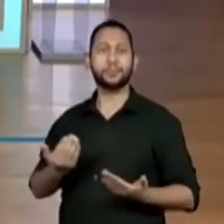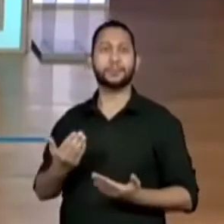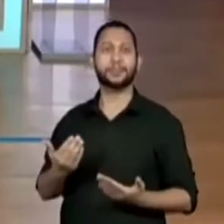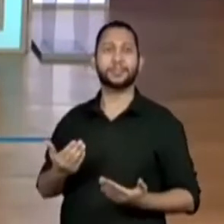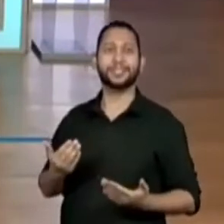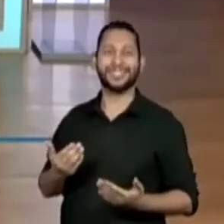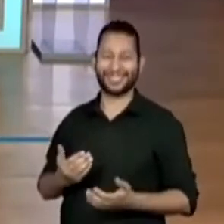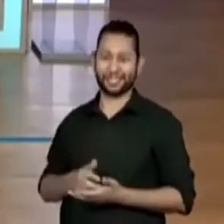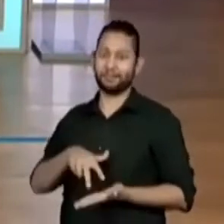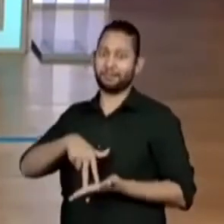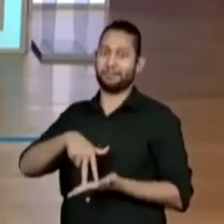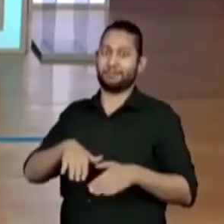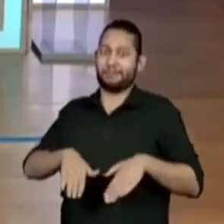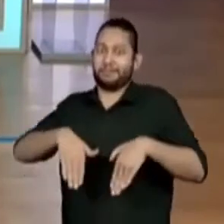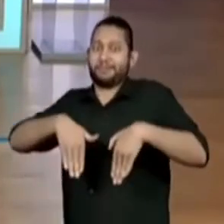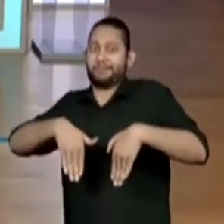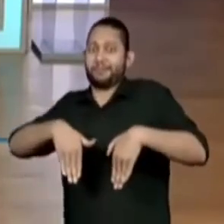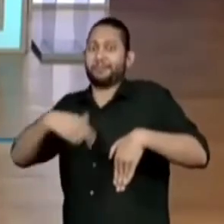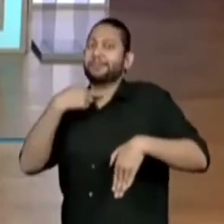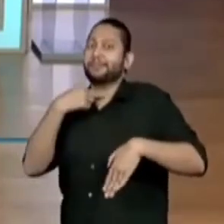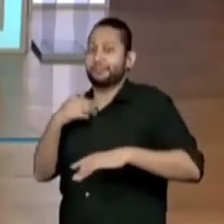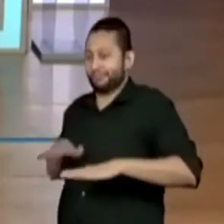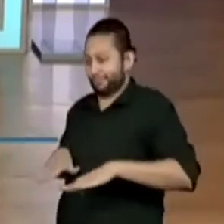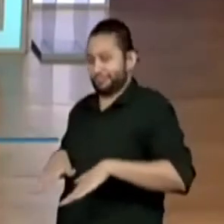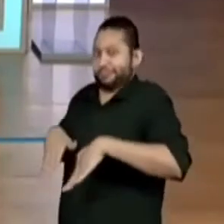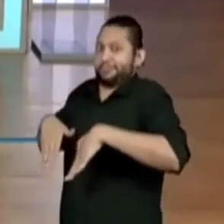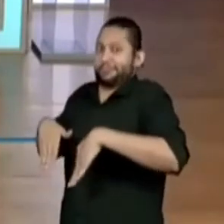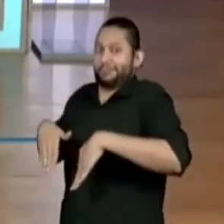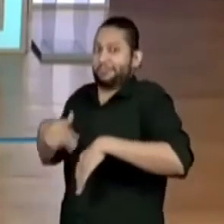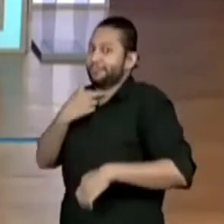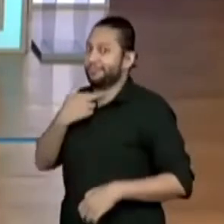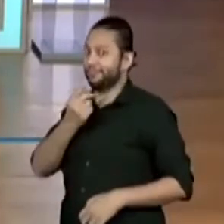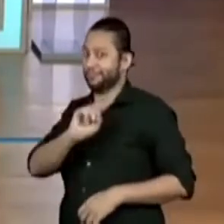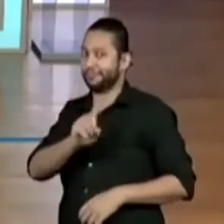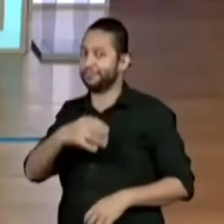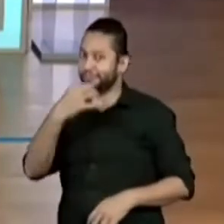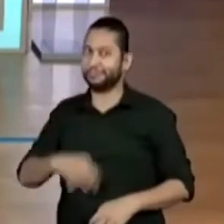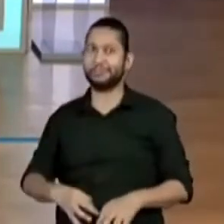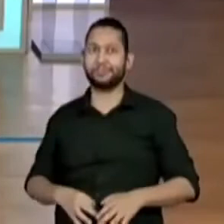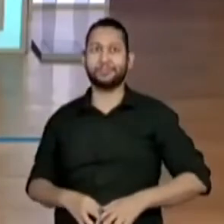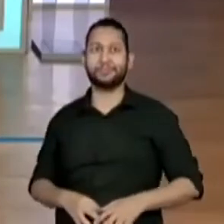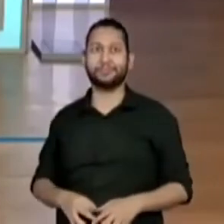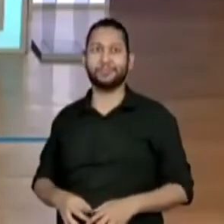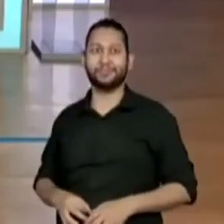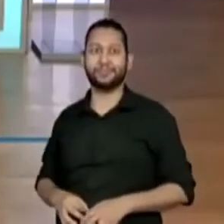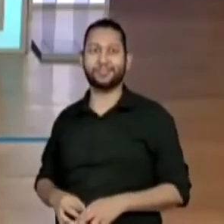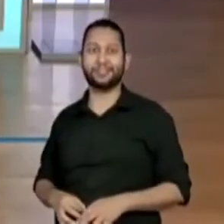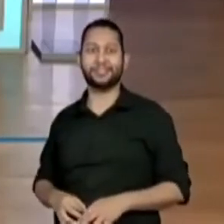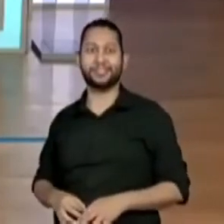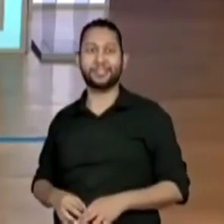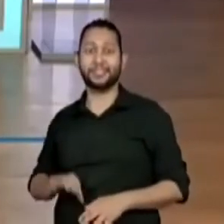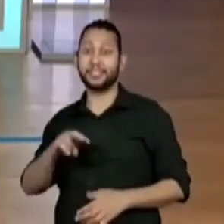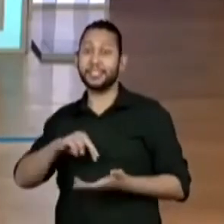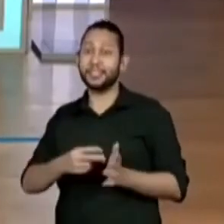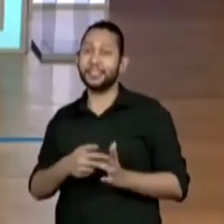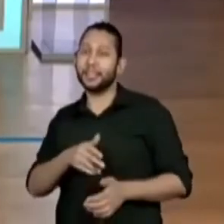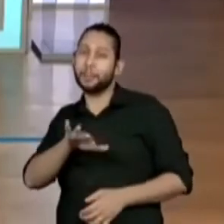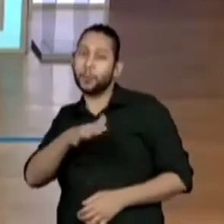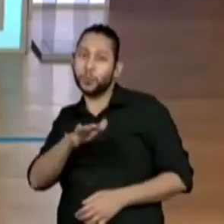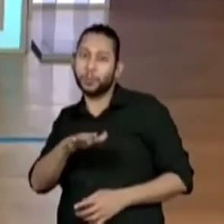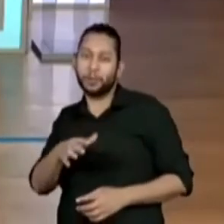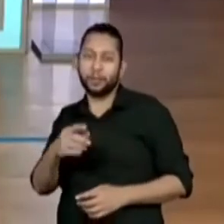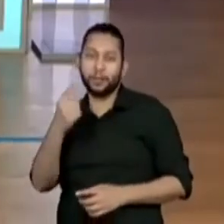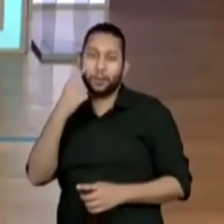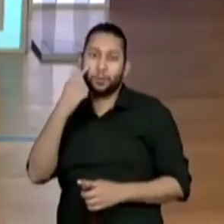hein? Não, nada de ficar levantando os pés, vai direito, Tá hein? bom, tá bom. Gente, aqui é um estimado também, tá? Porque eu